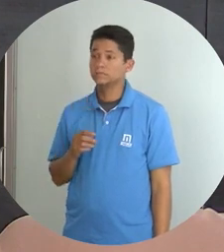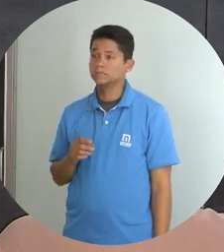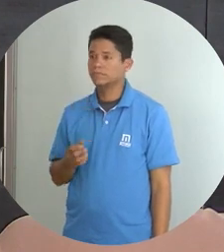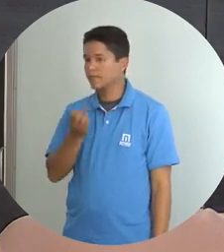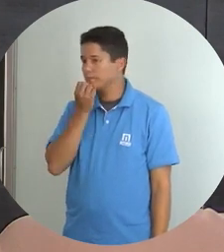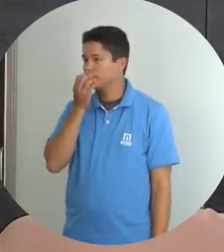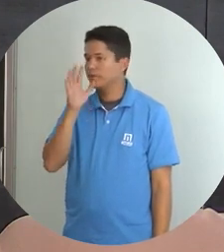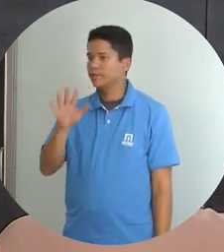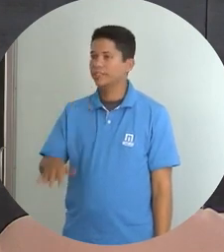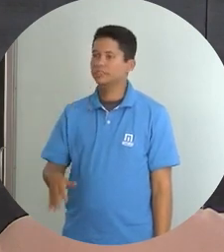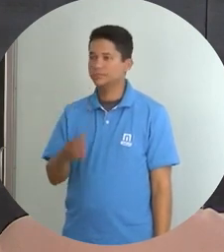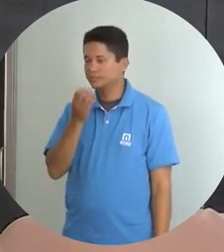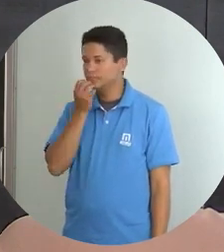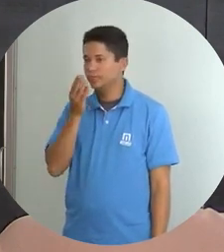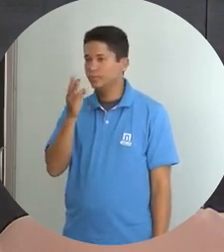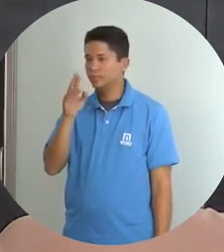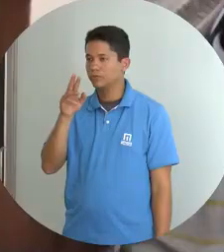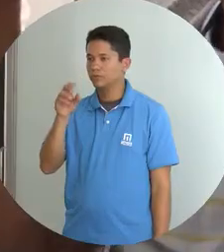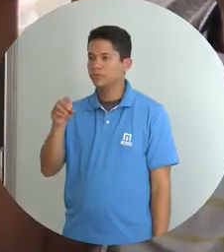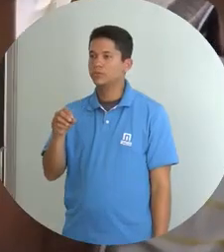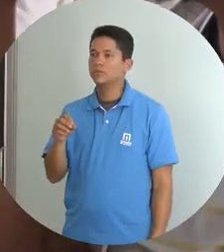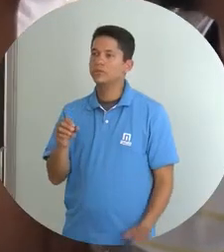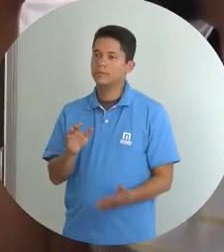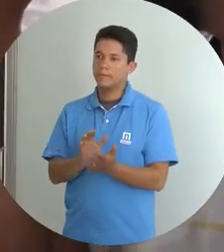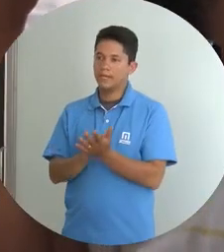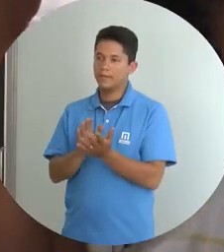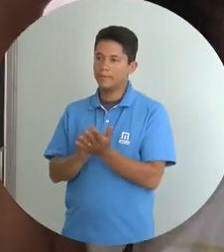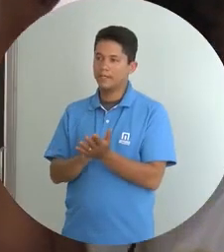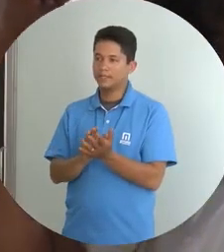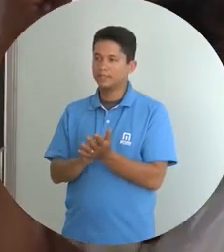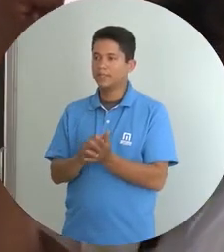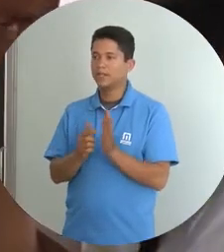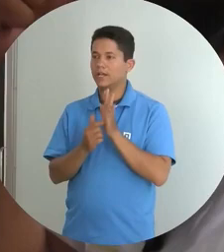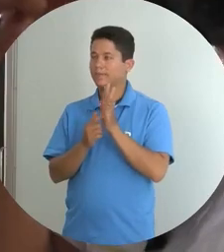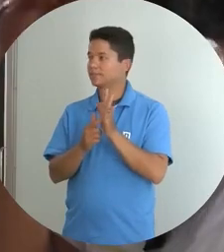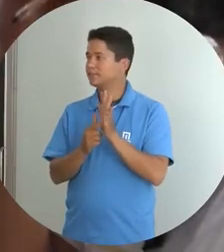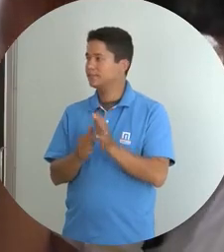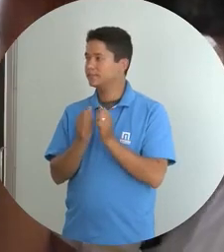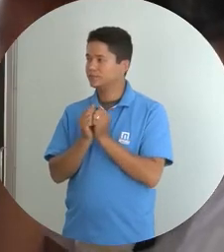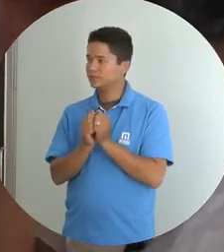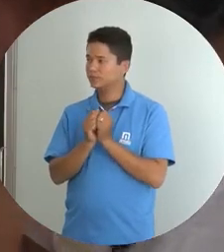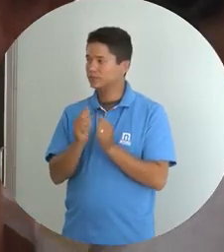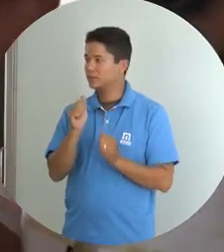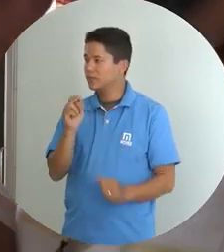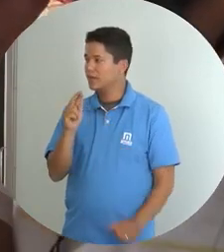Boa tarde, Bruno. Parabéns aí para a apresentação, você e o Ari.